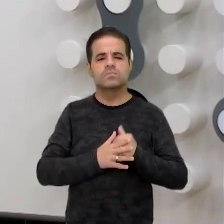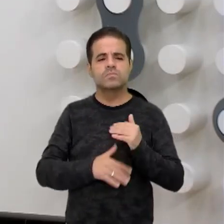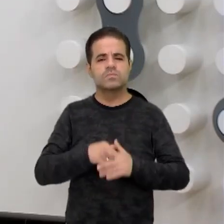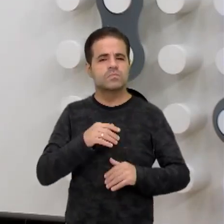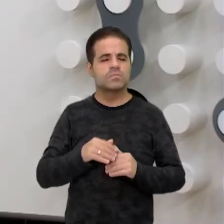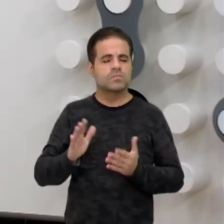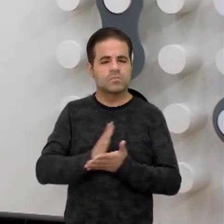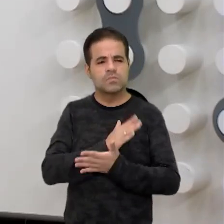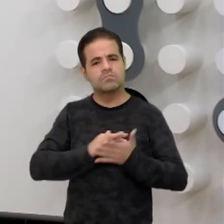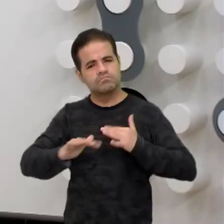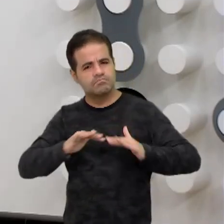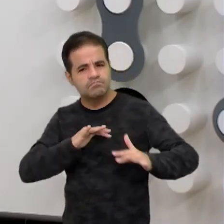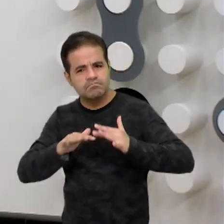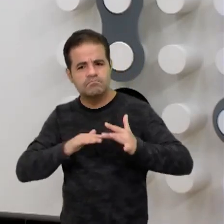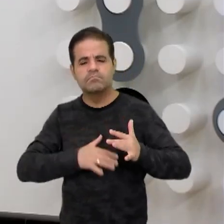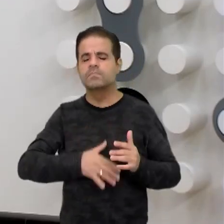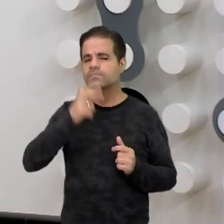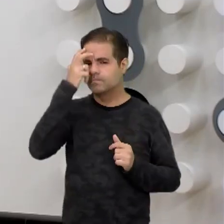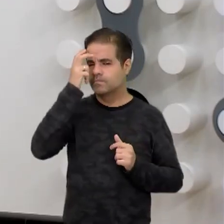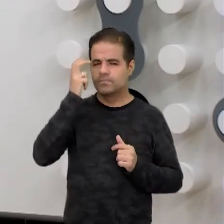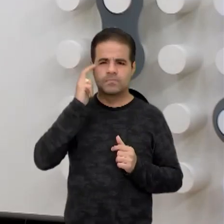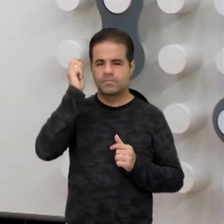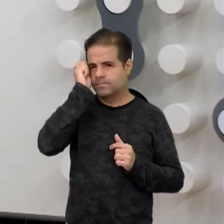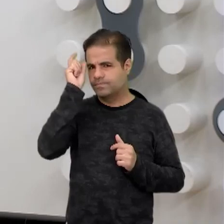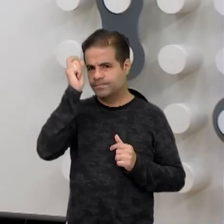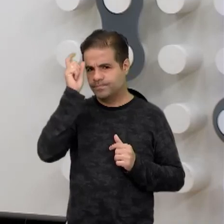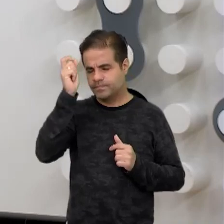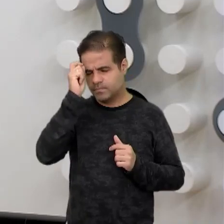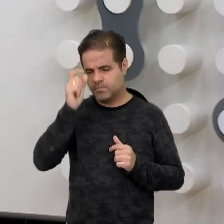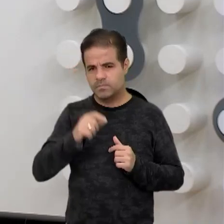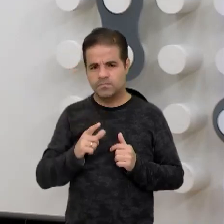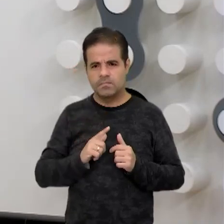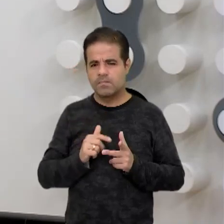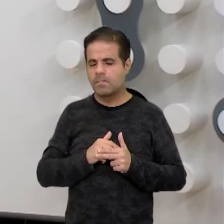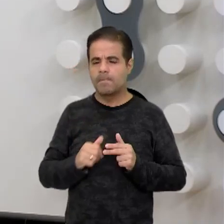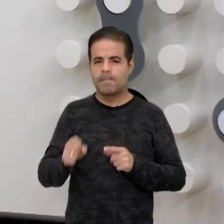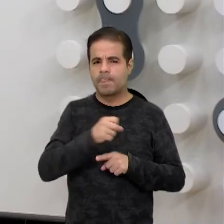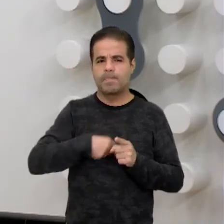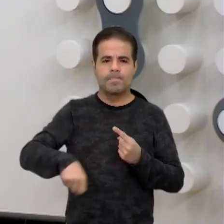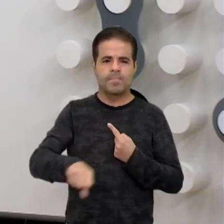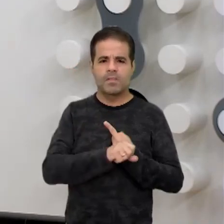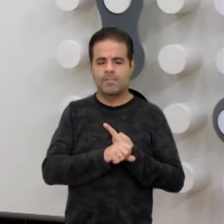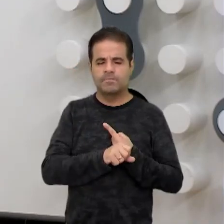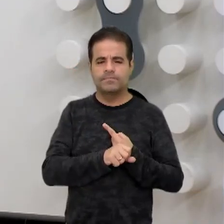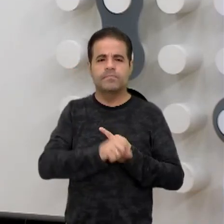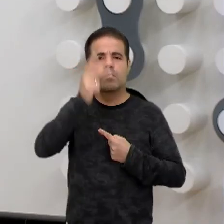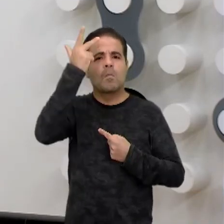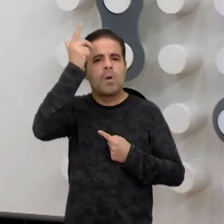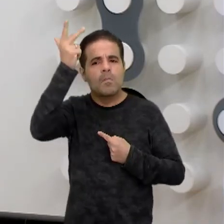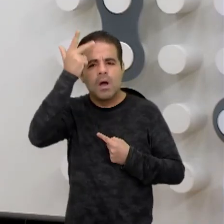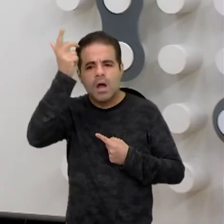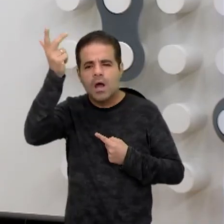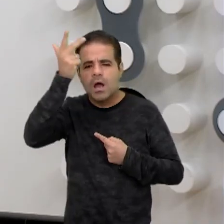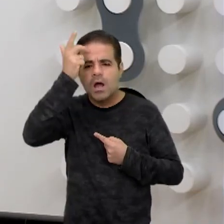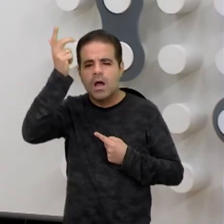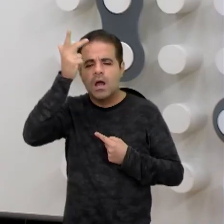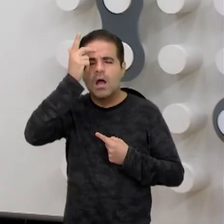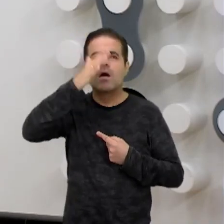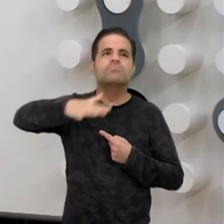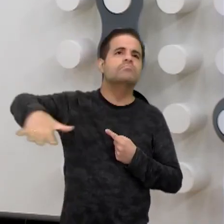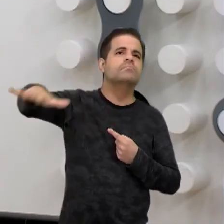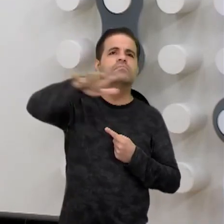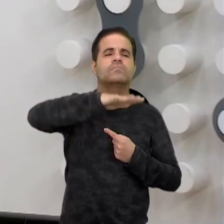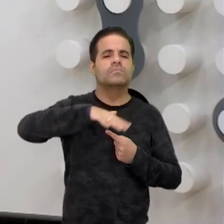movimentos culturais. E sim, existem coisas na nossa sociedade que elas são comuns a um